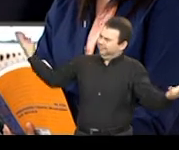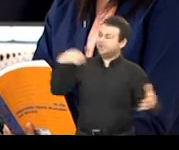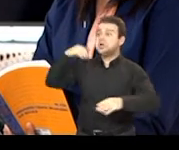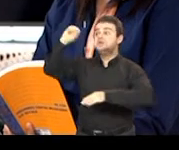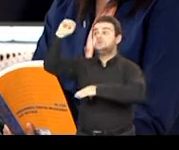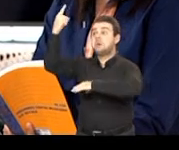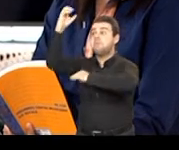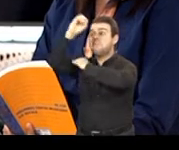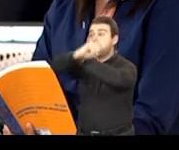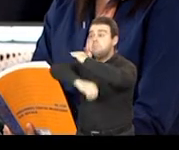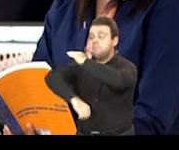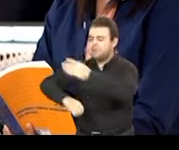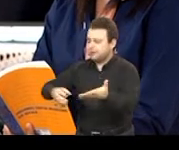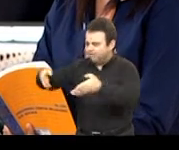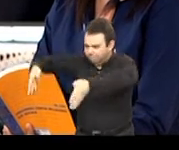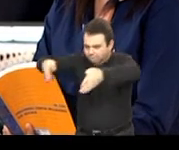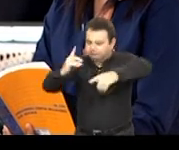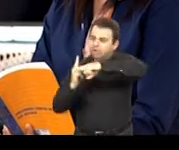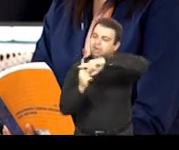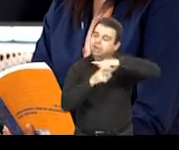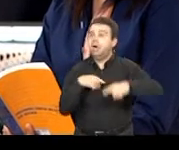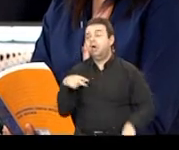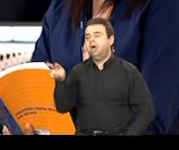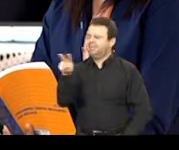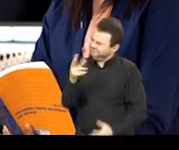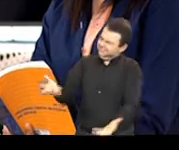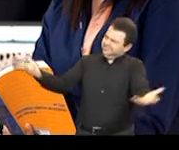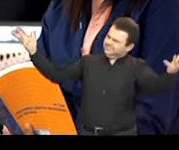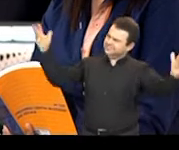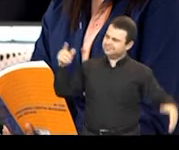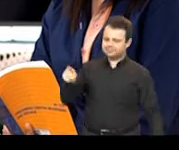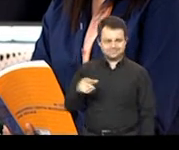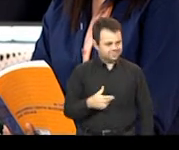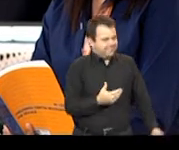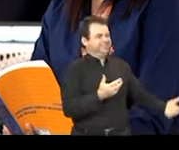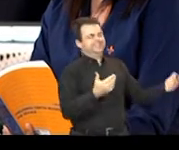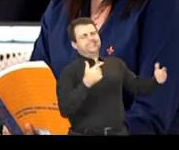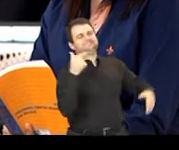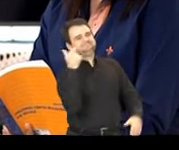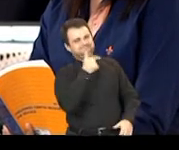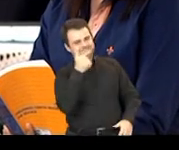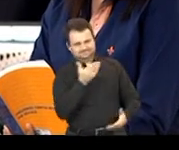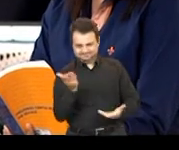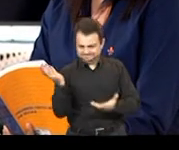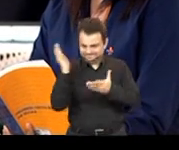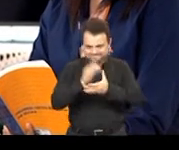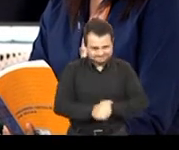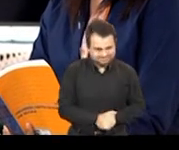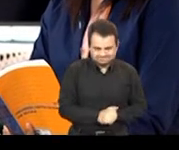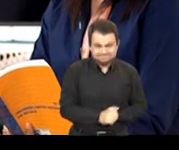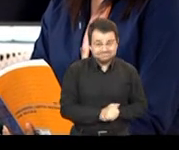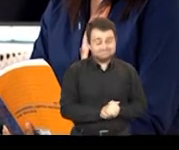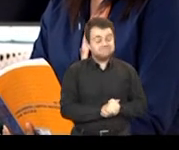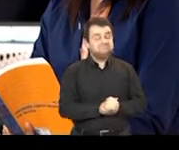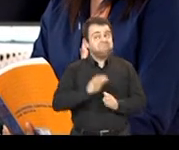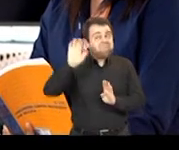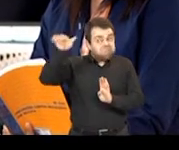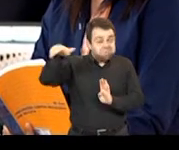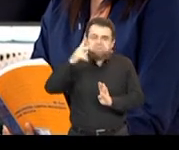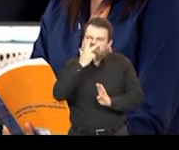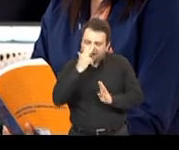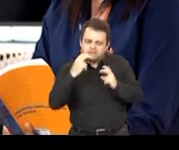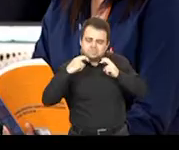pôr do sol no cemitério. Ele riu também. afetando o encabulamento como um